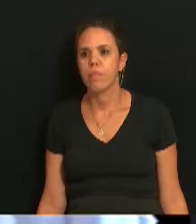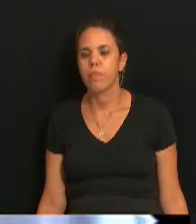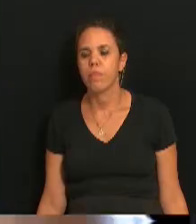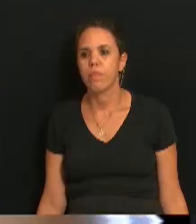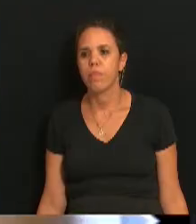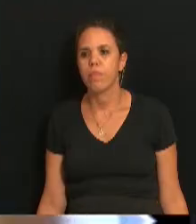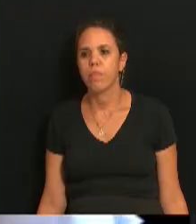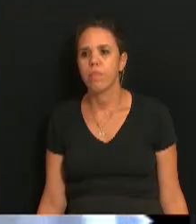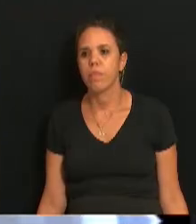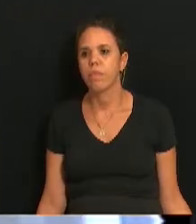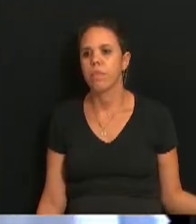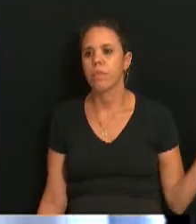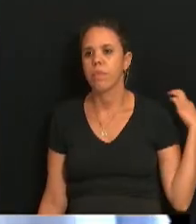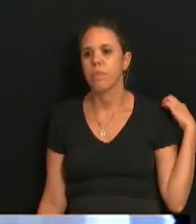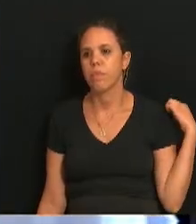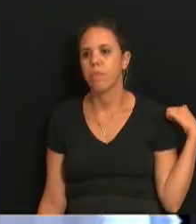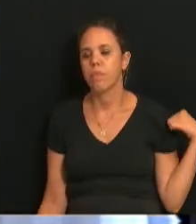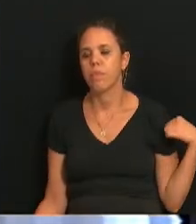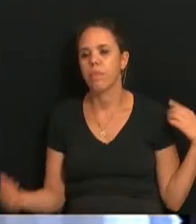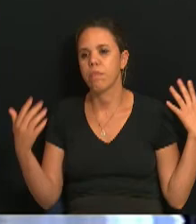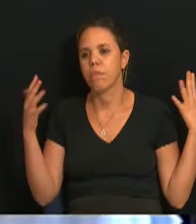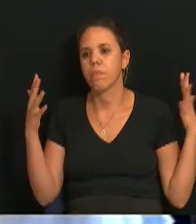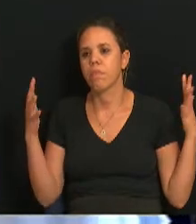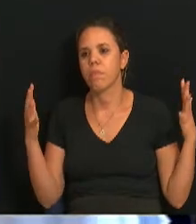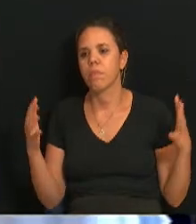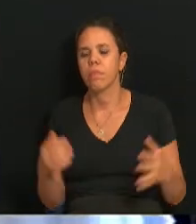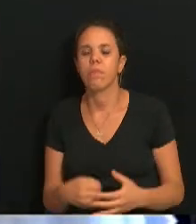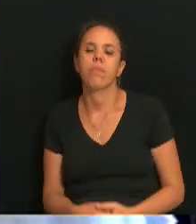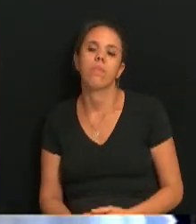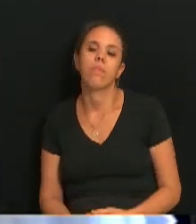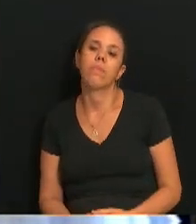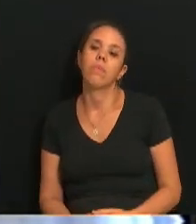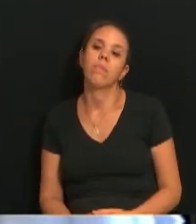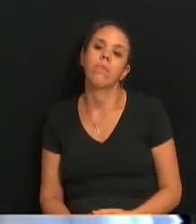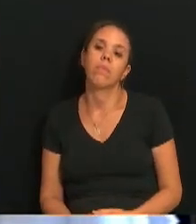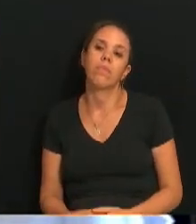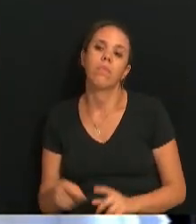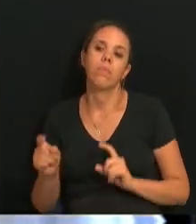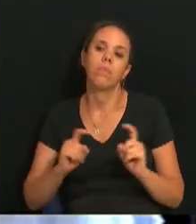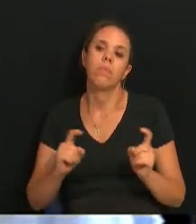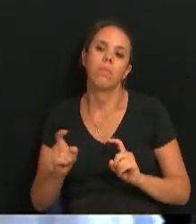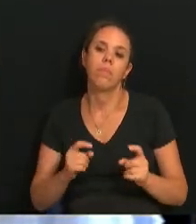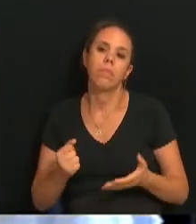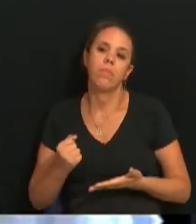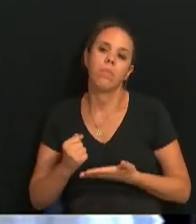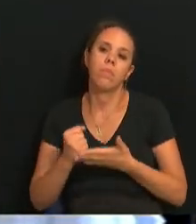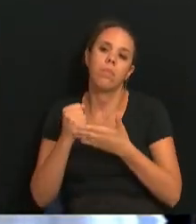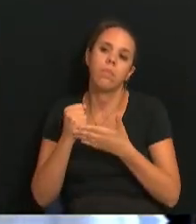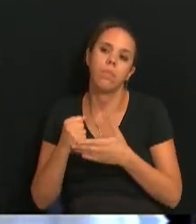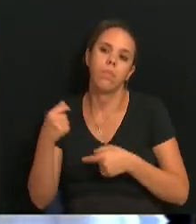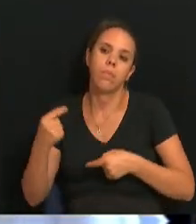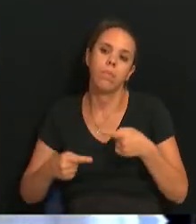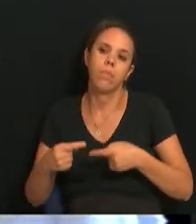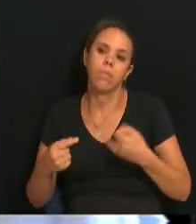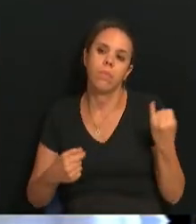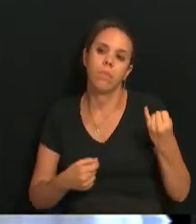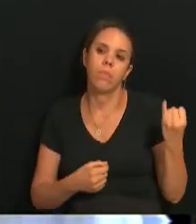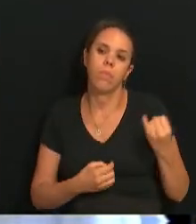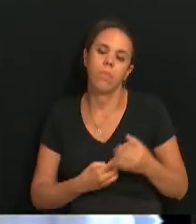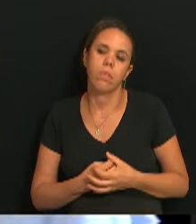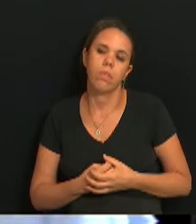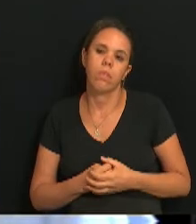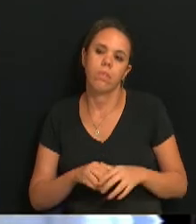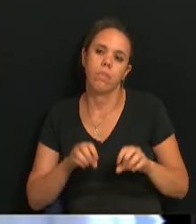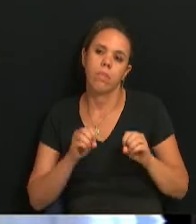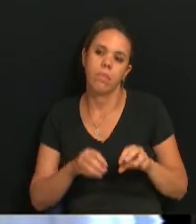Bom, novamente parabenizar, mais uma atividade que ajuda a fazer uma discussão muito importante da educação